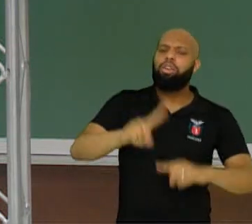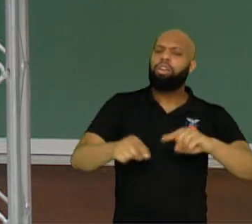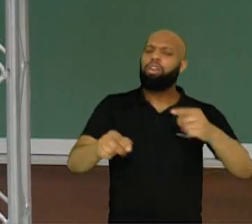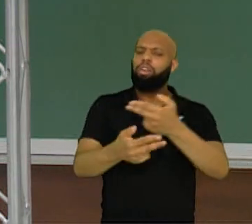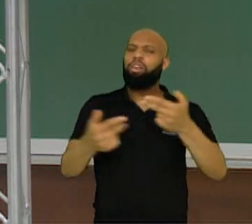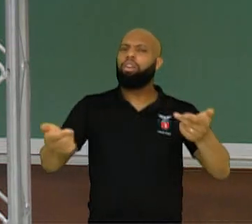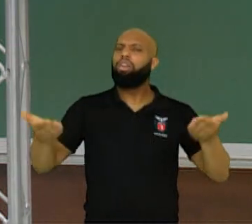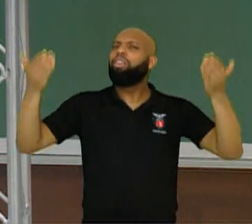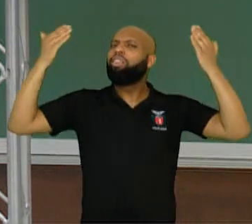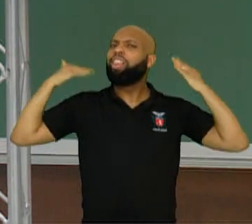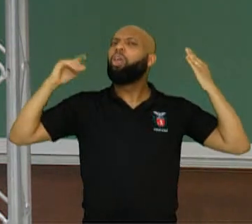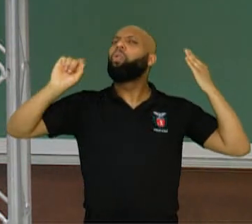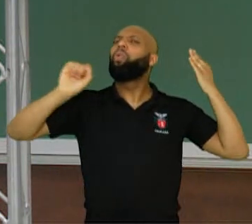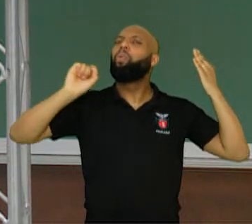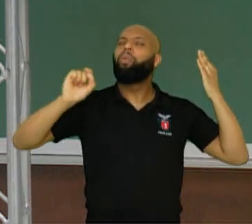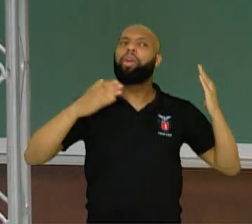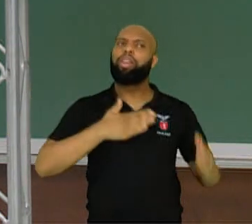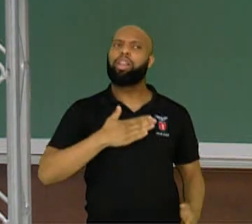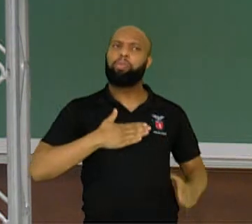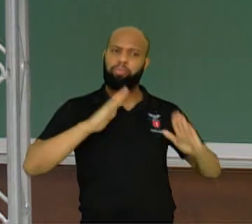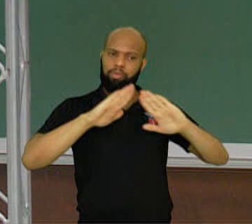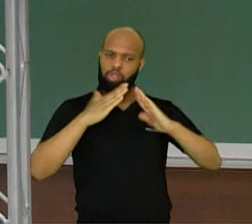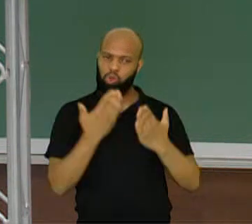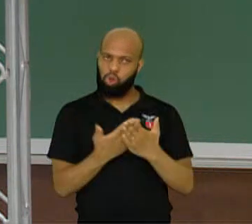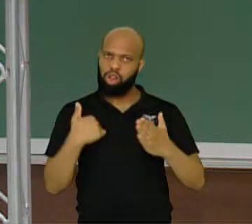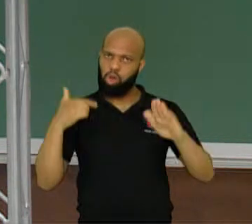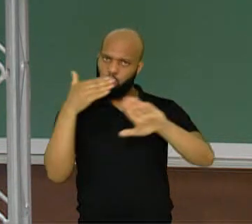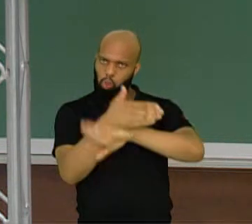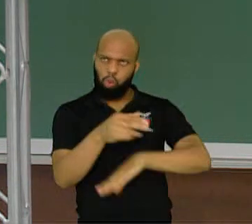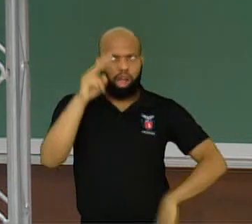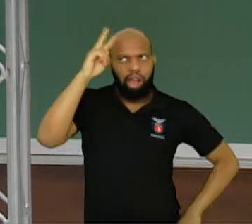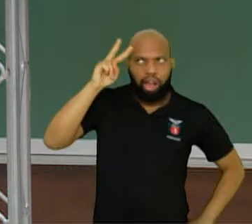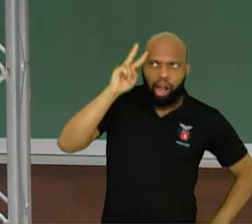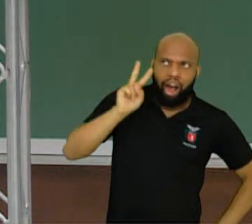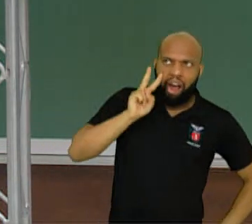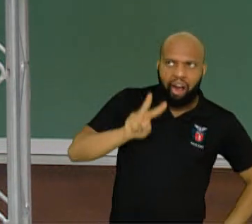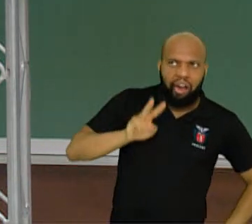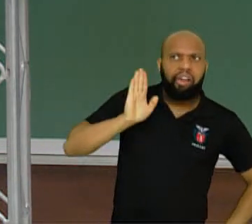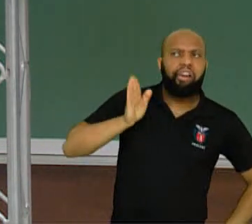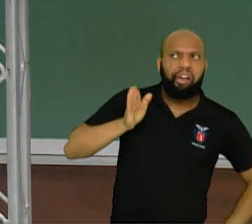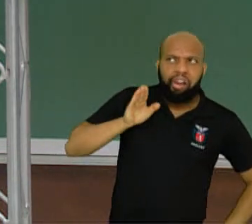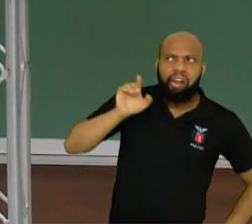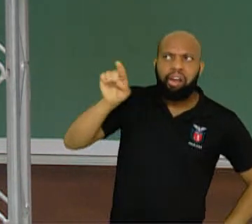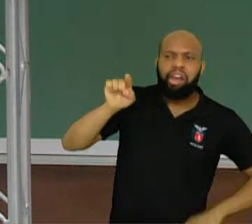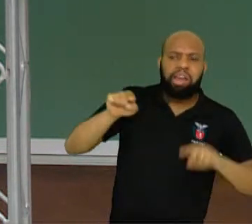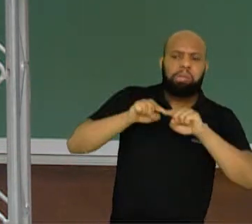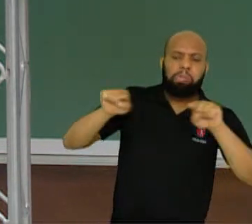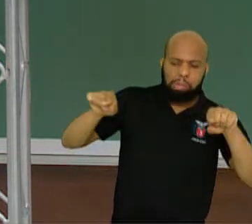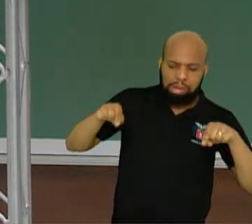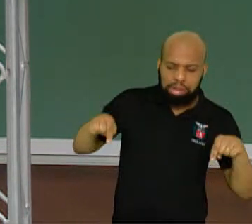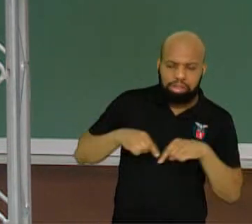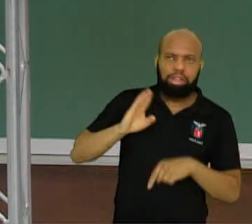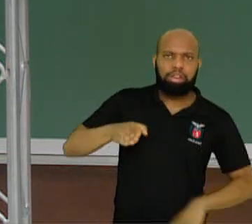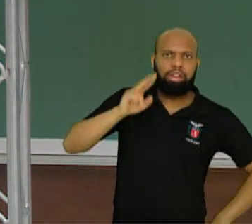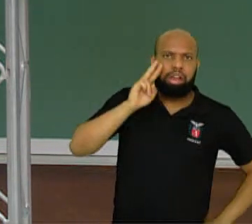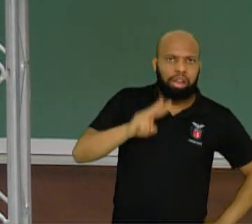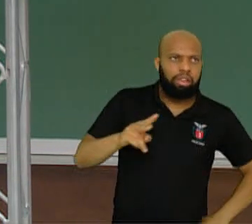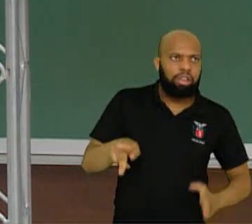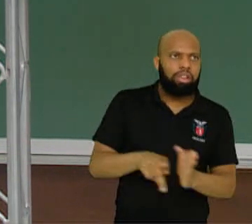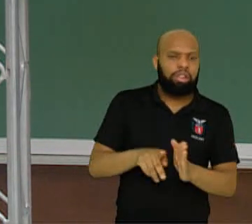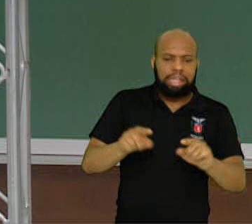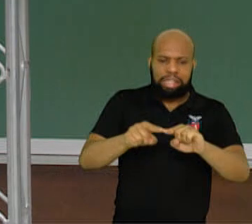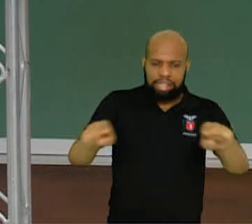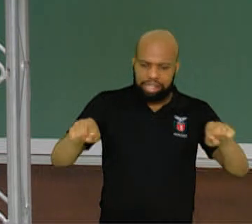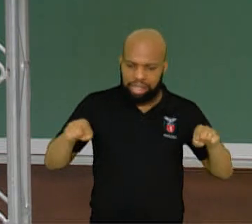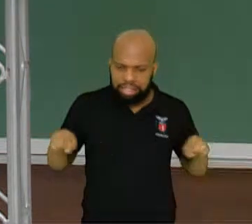atrás de você. Eu, lá na minha escola, quando eu ia, eu lembro de ter visto isso numa sala, lá no laboratório.